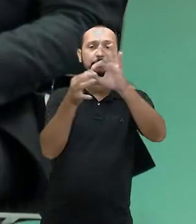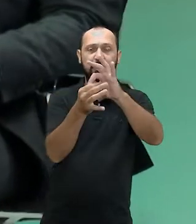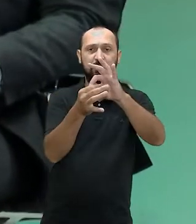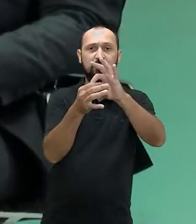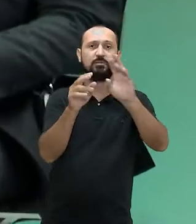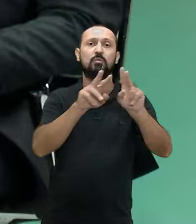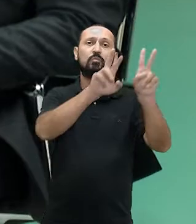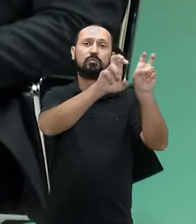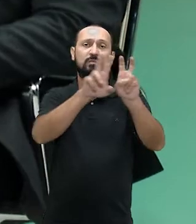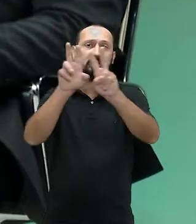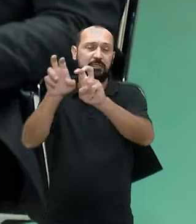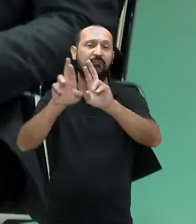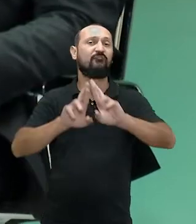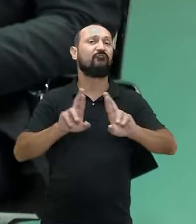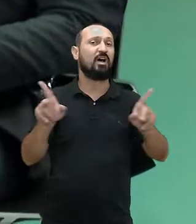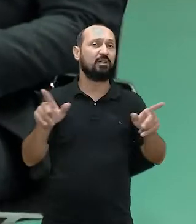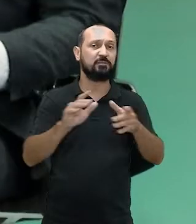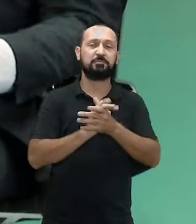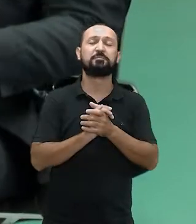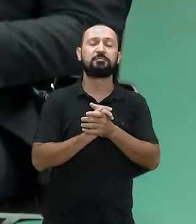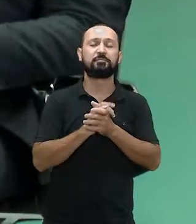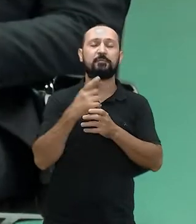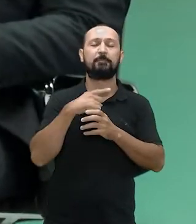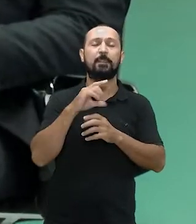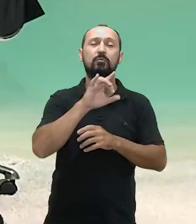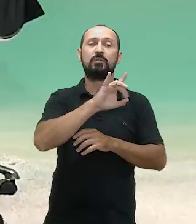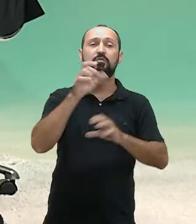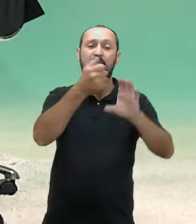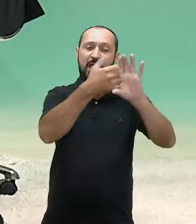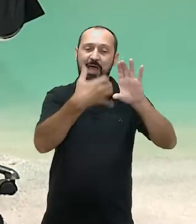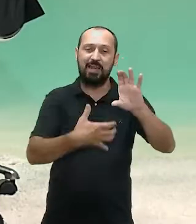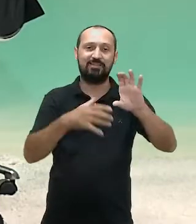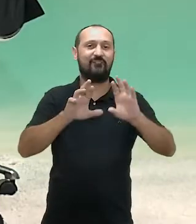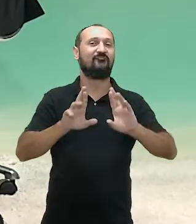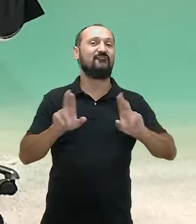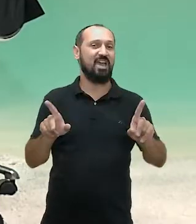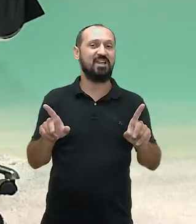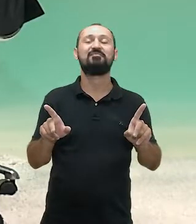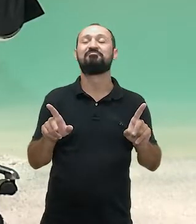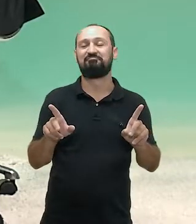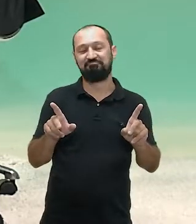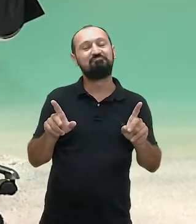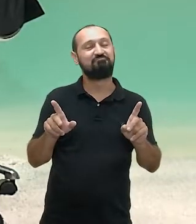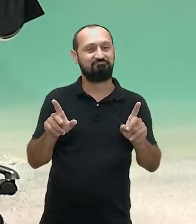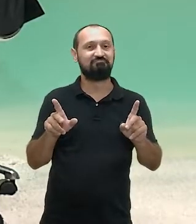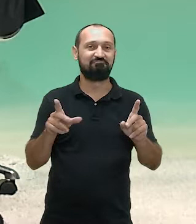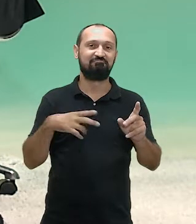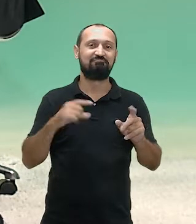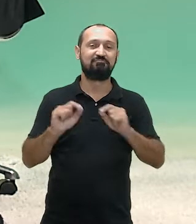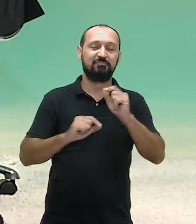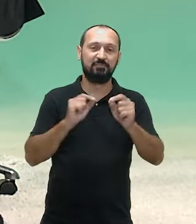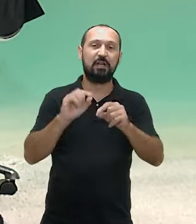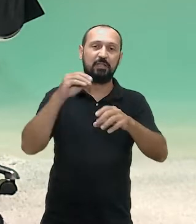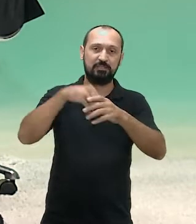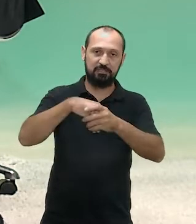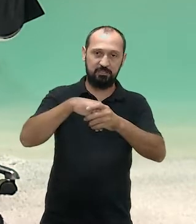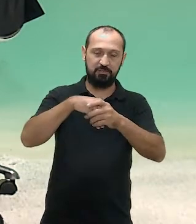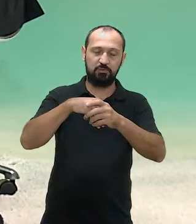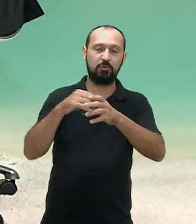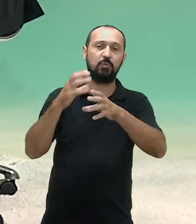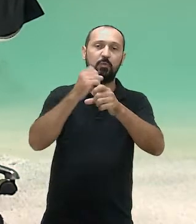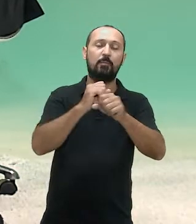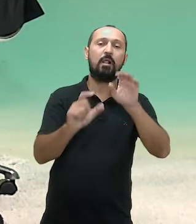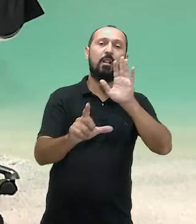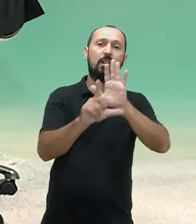de temas diferentes. Cada uma tem a sua abrangência. Elas devem, todas, em todo o processo orçamentário,